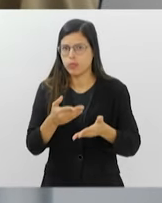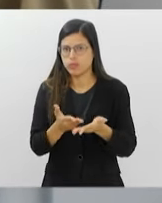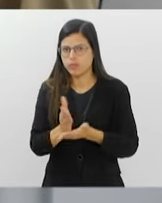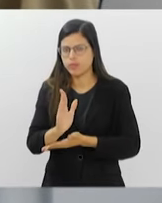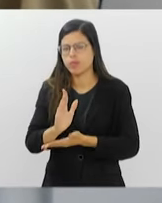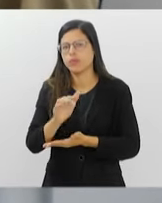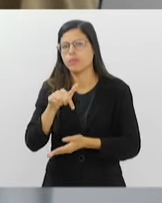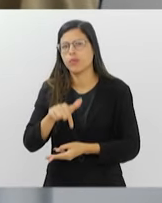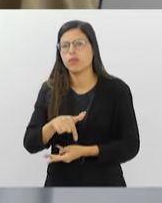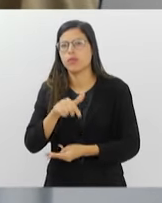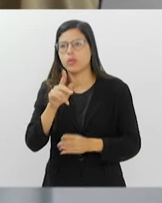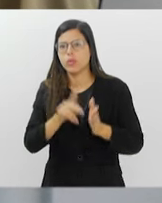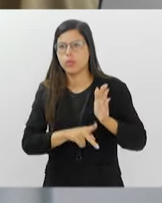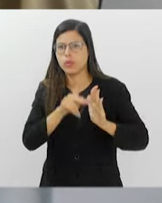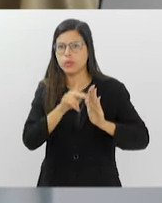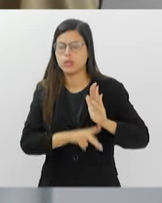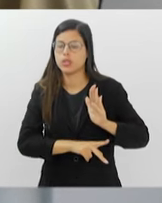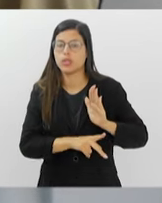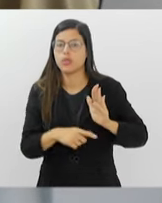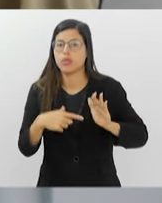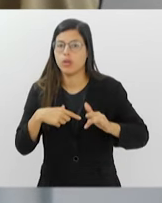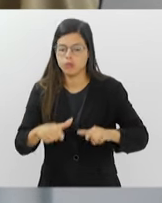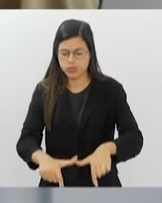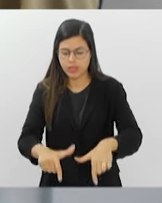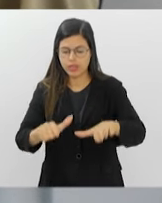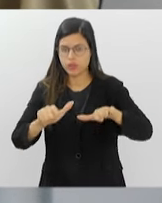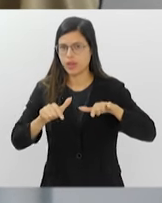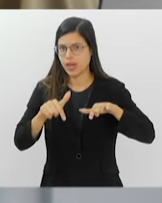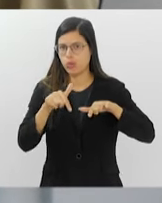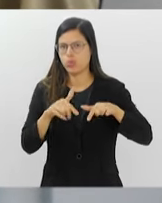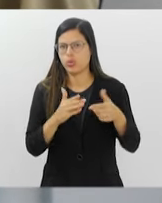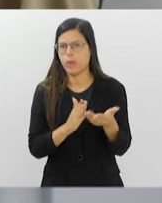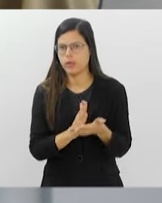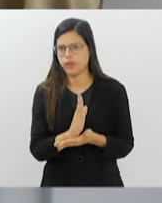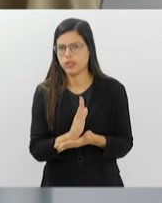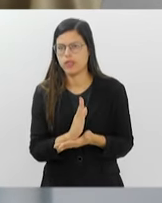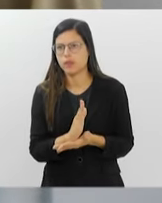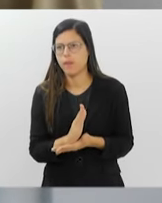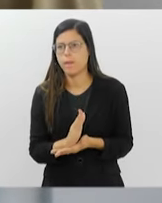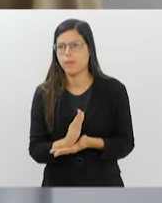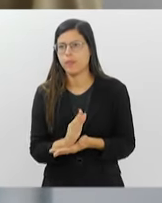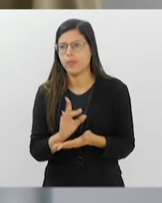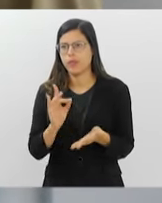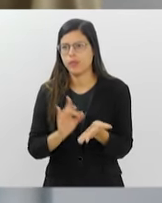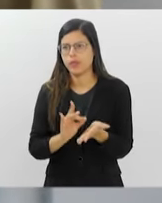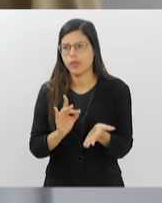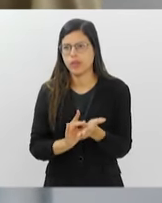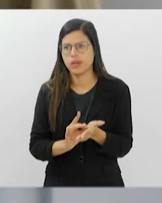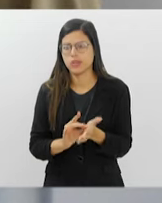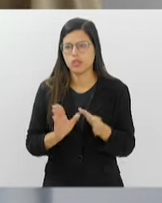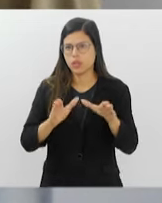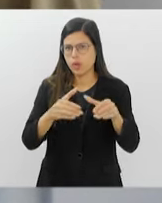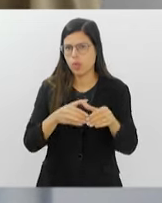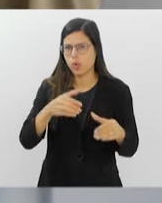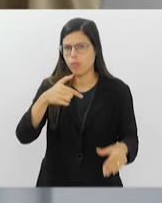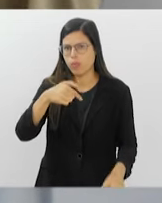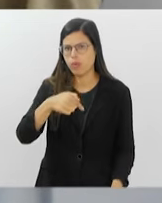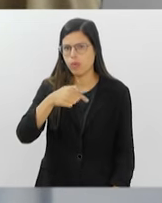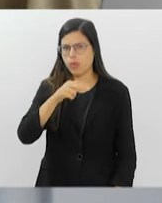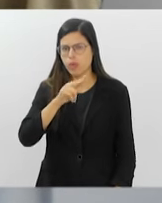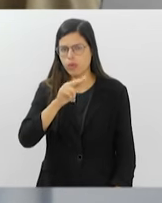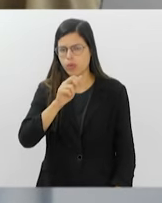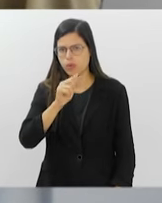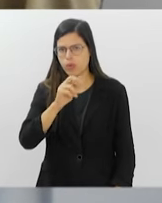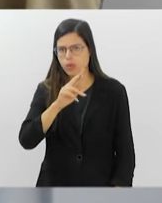in de pânico é emitido Um certificado de aprovação que verdade é o quartel da área que emite esse